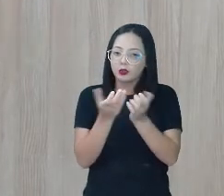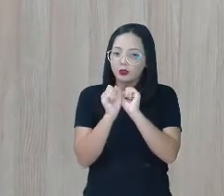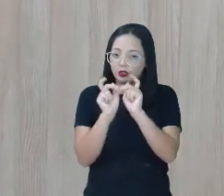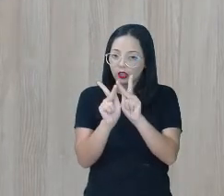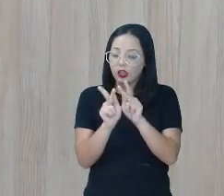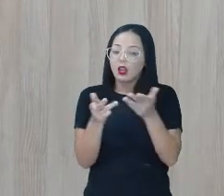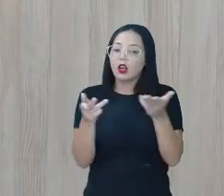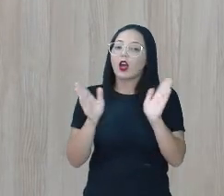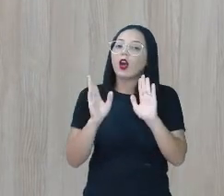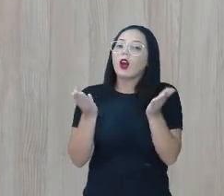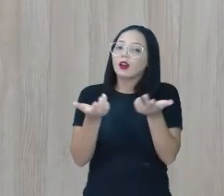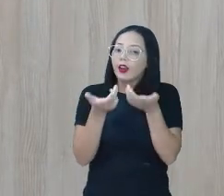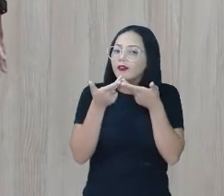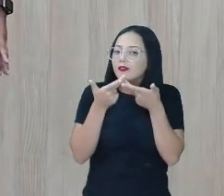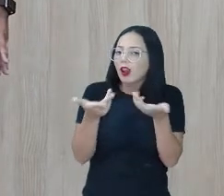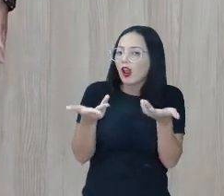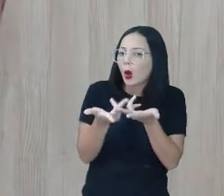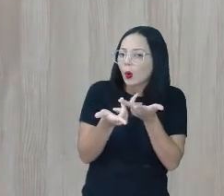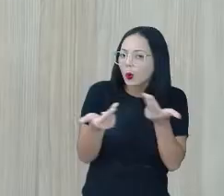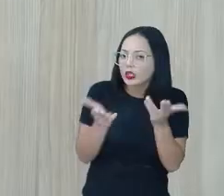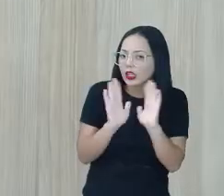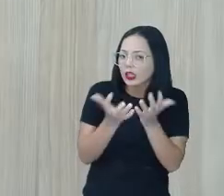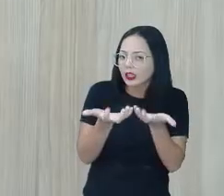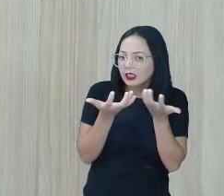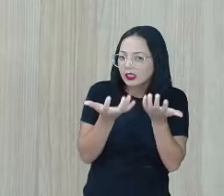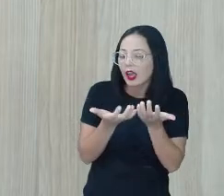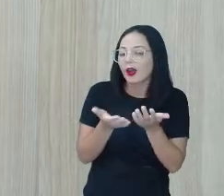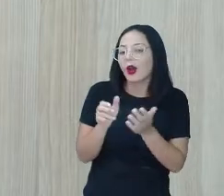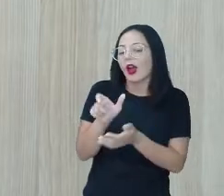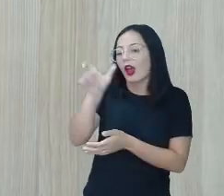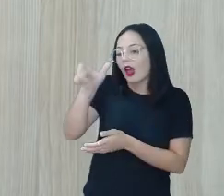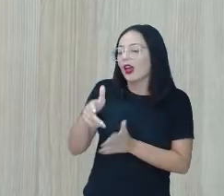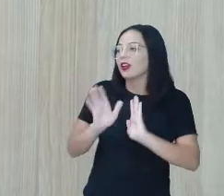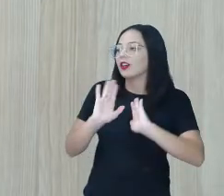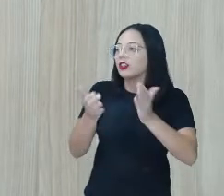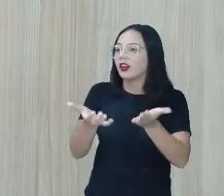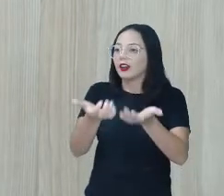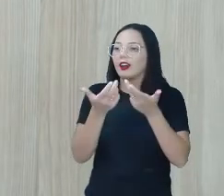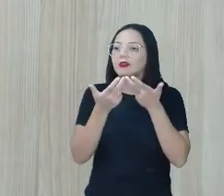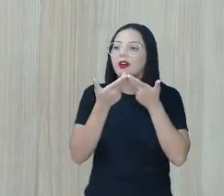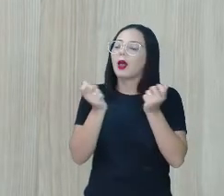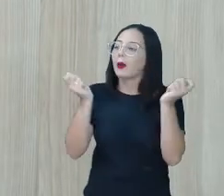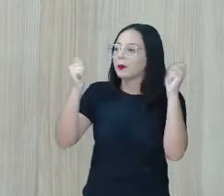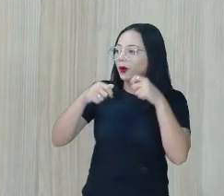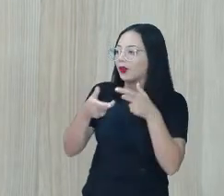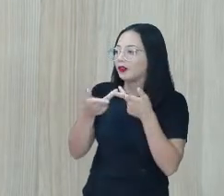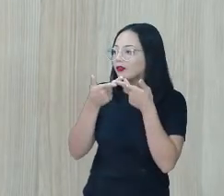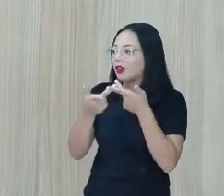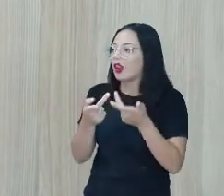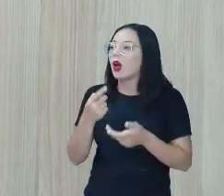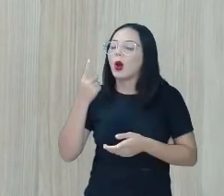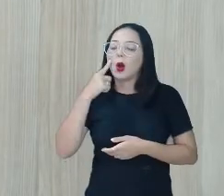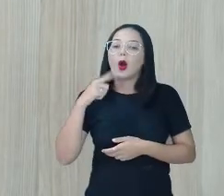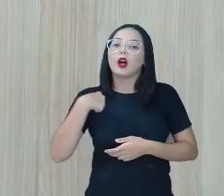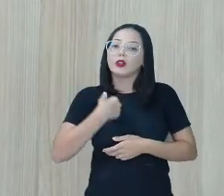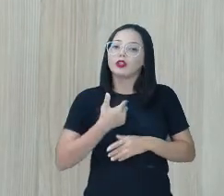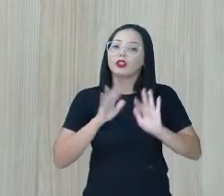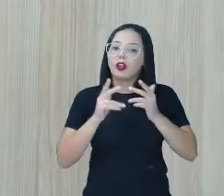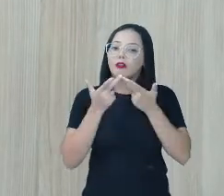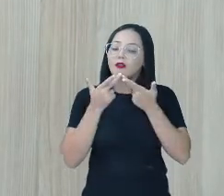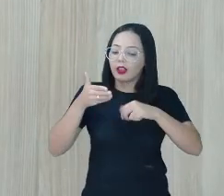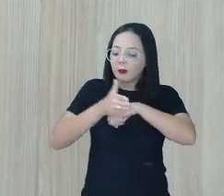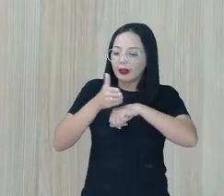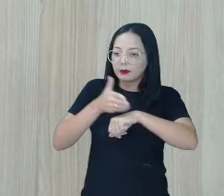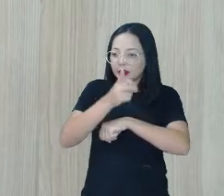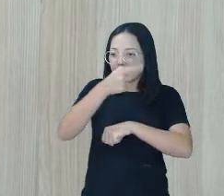falar alguma coisa, Briane? Gostaria. Eu posso começar. Briane já quer falar, minha gente. Fala, Briane. Então, né, gente, já tinha comentado aqui sobre a